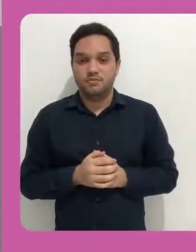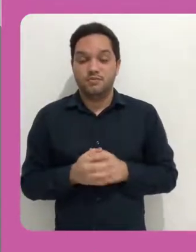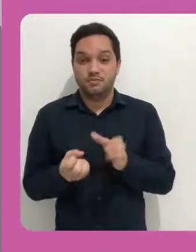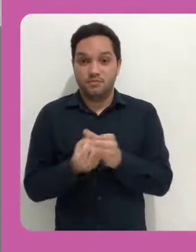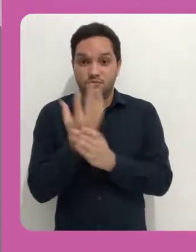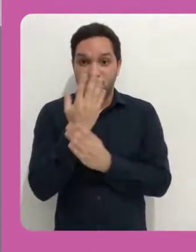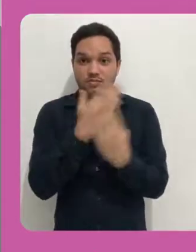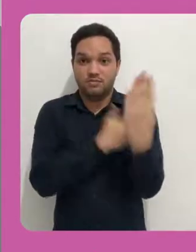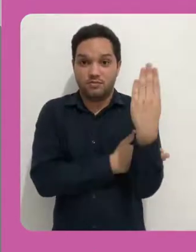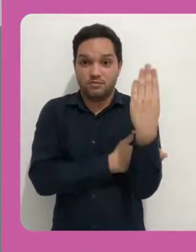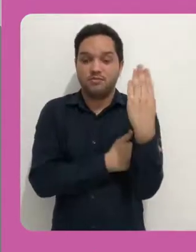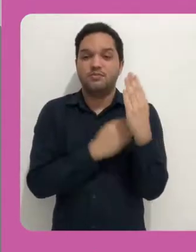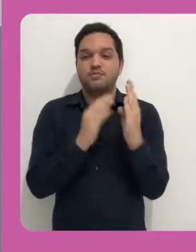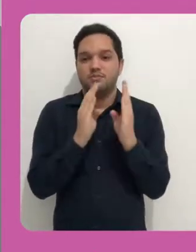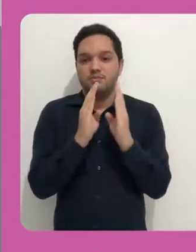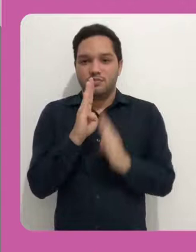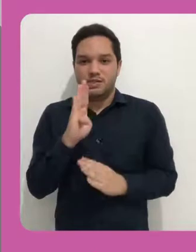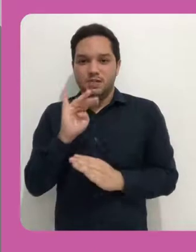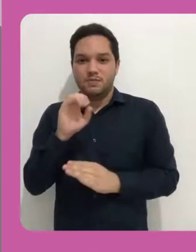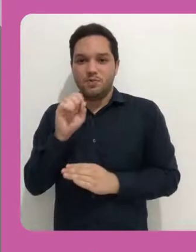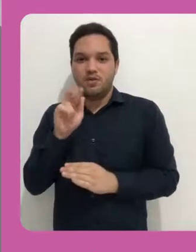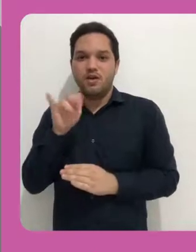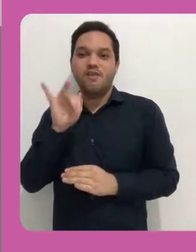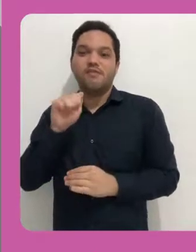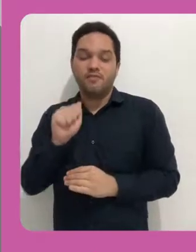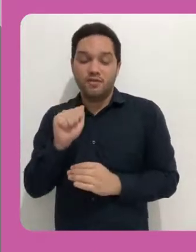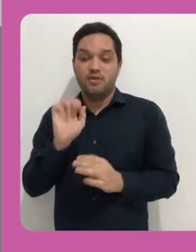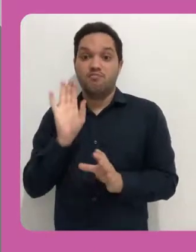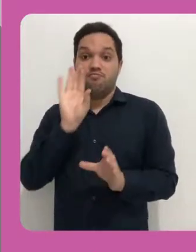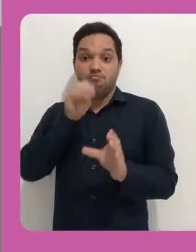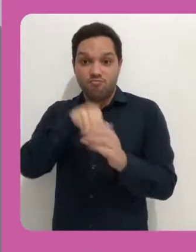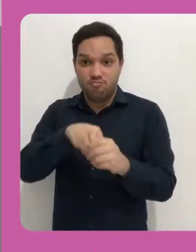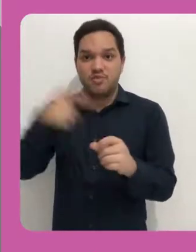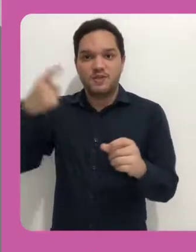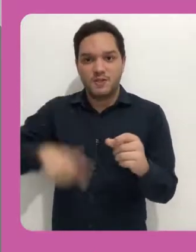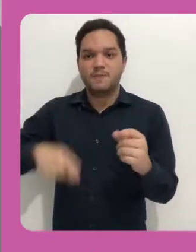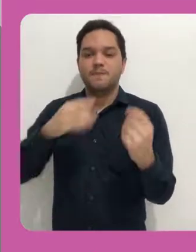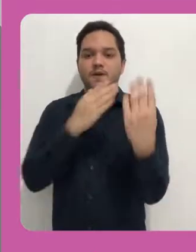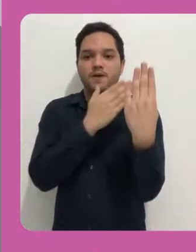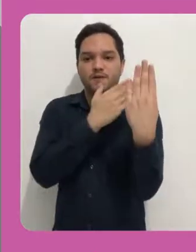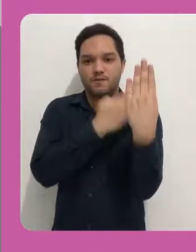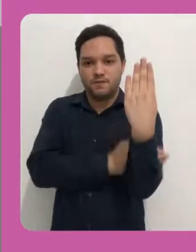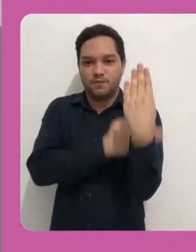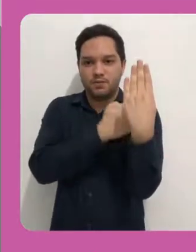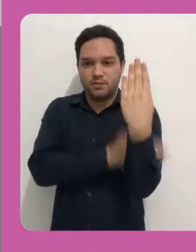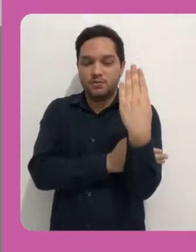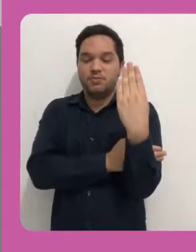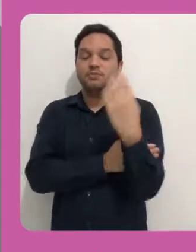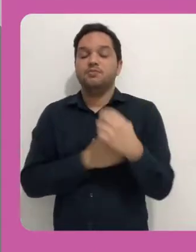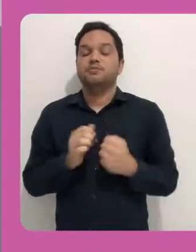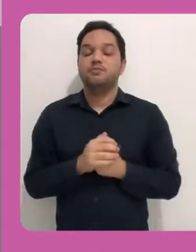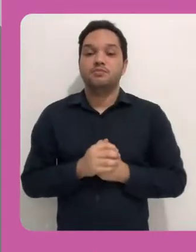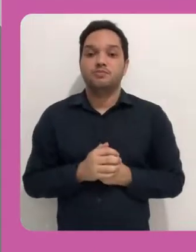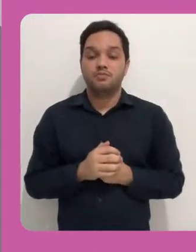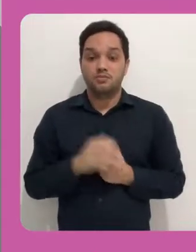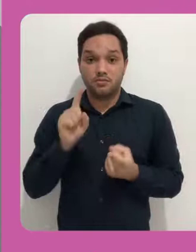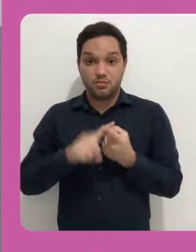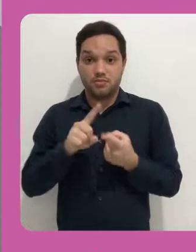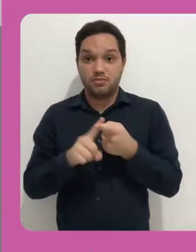pasta dentro, né? Que eu criei uma outra subpasta ali dentro e também criei a pasta de apoio.